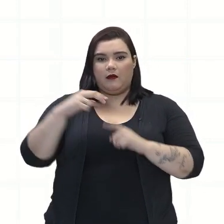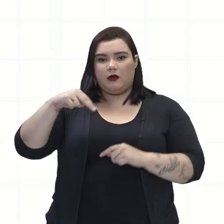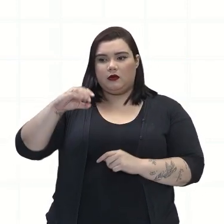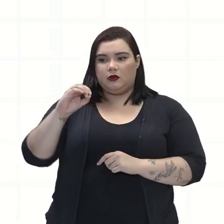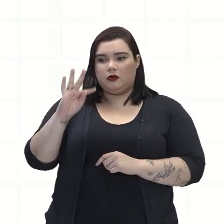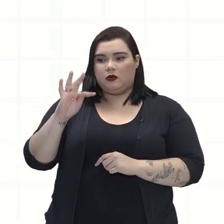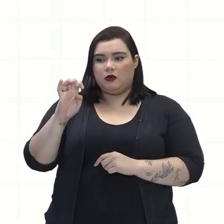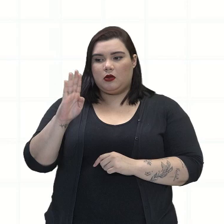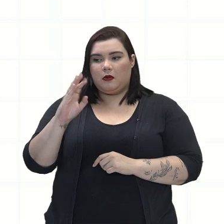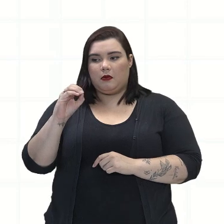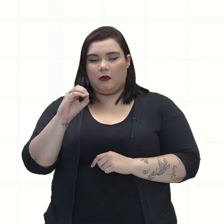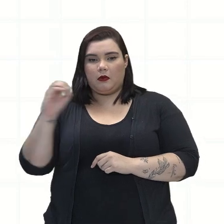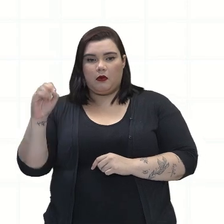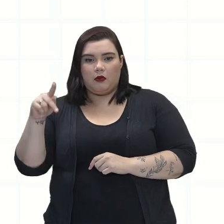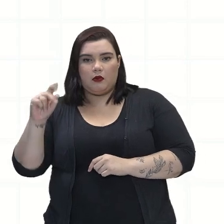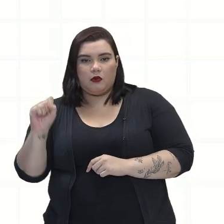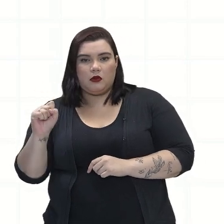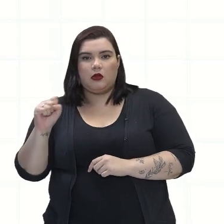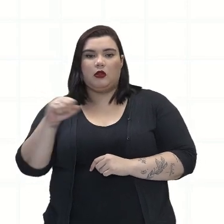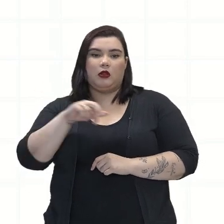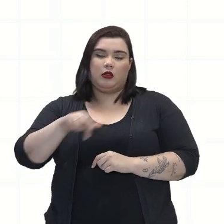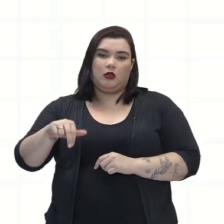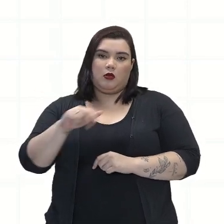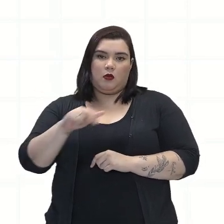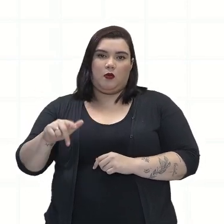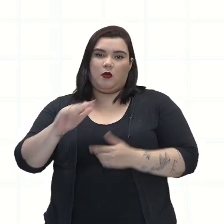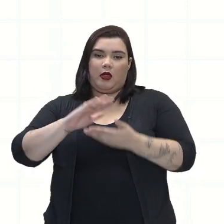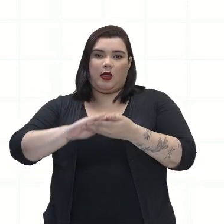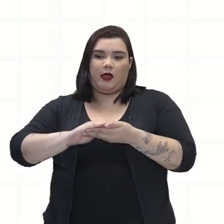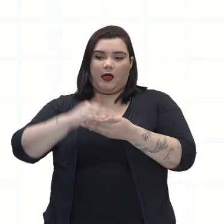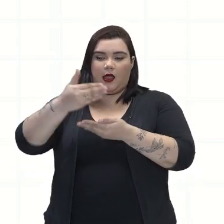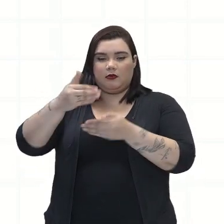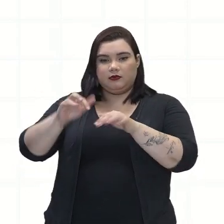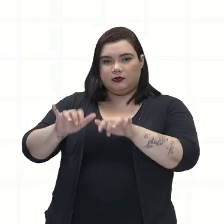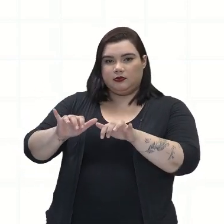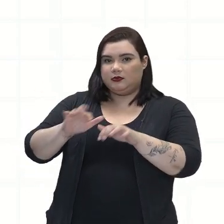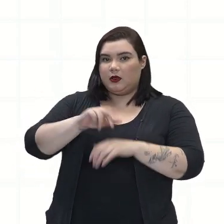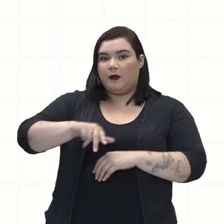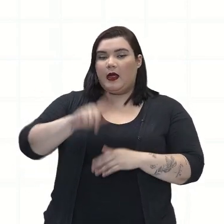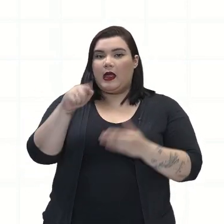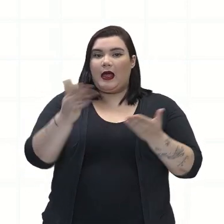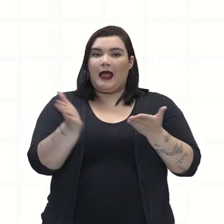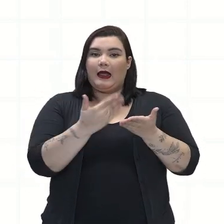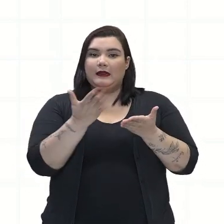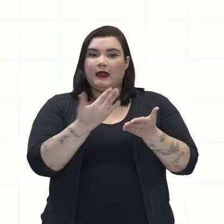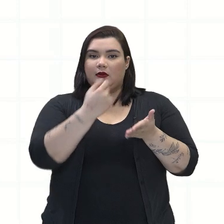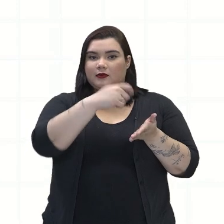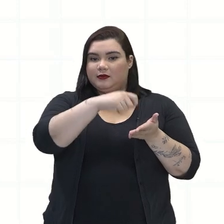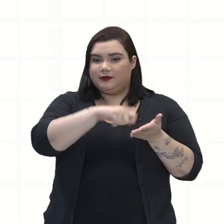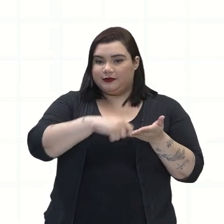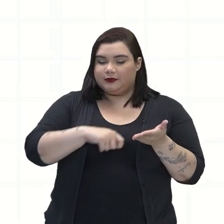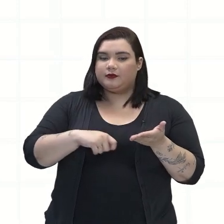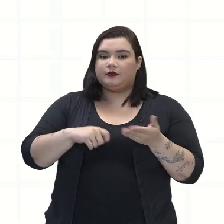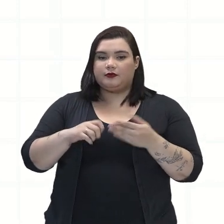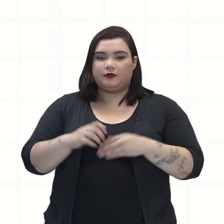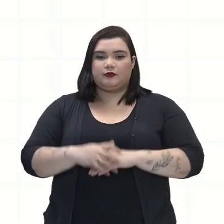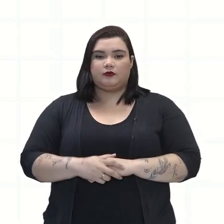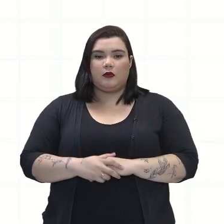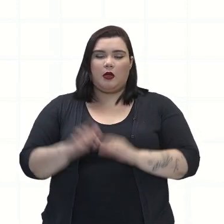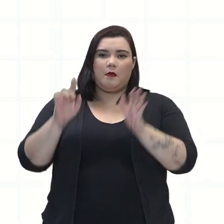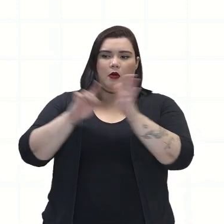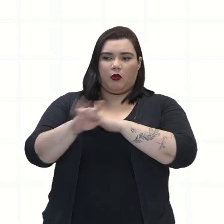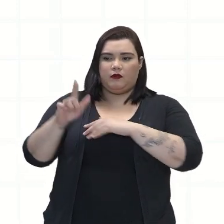um falso cognato, né? Porque ele não é um notebook, ele é um caderno. Do you have a notebook? Você